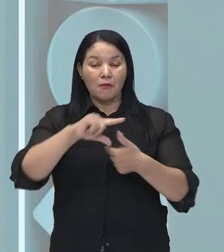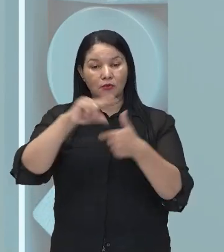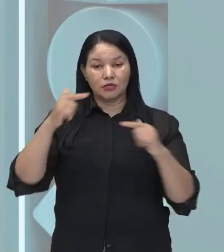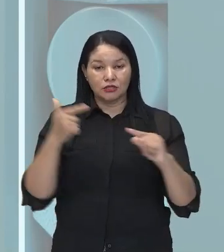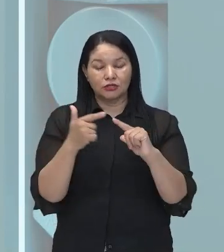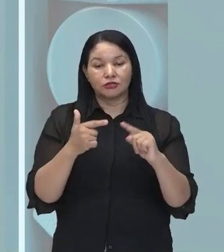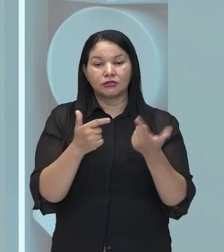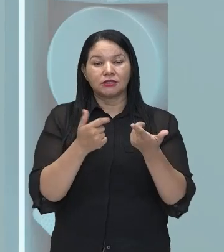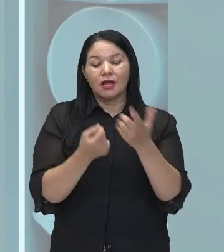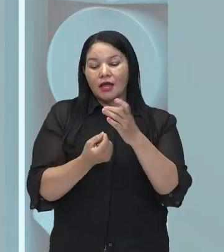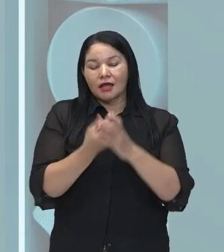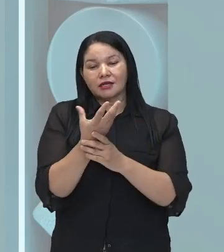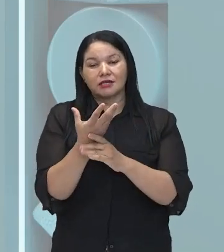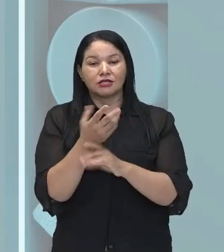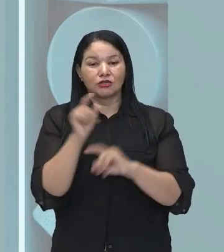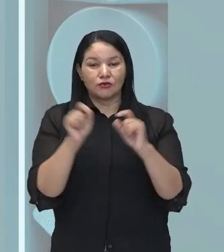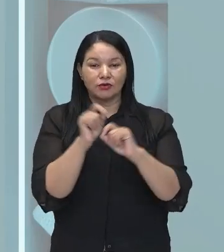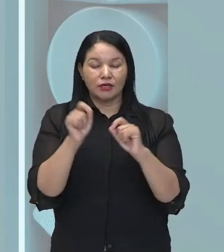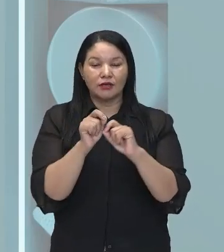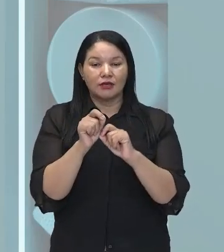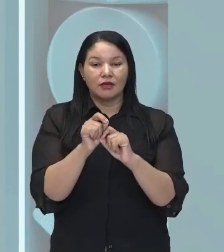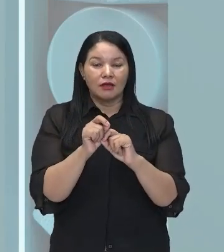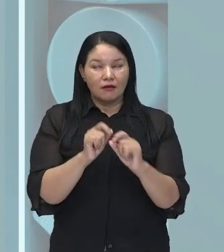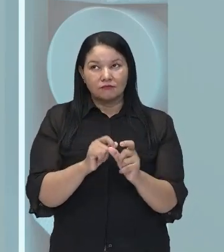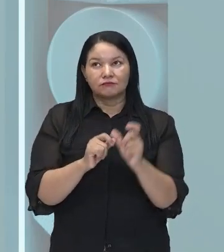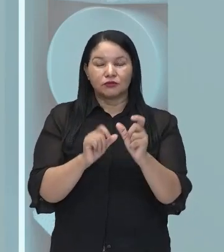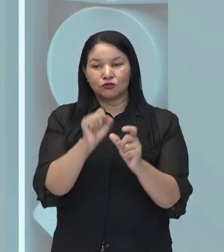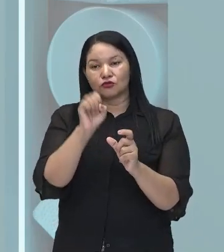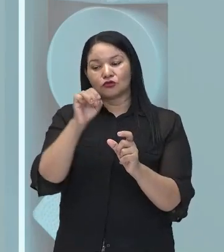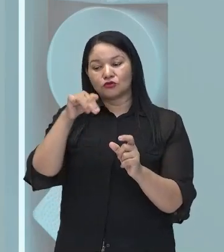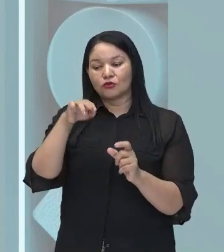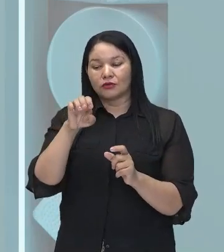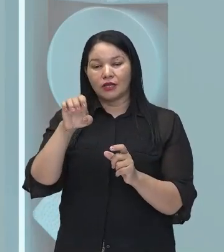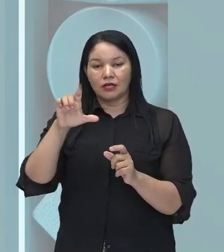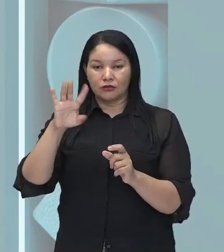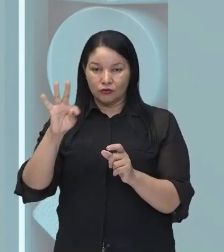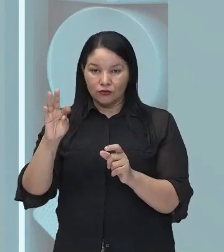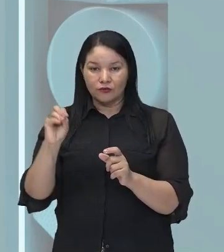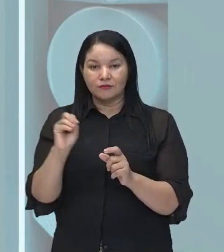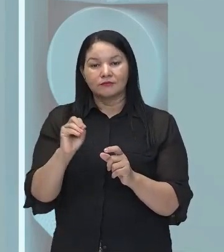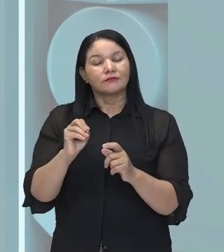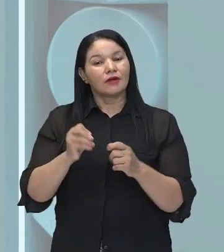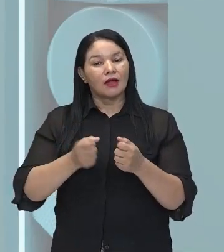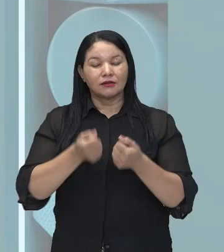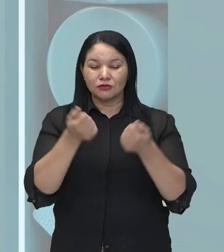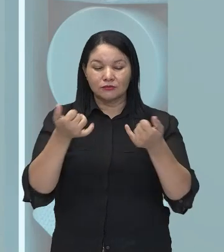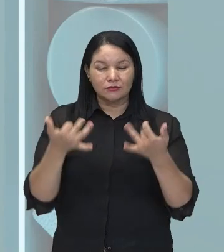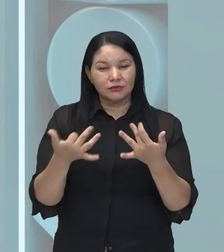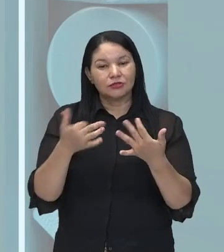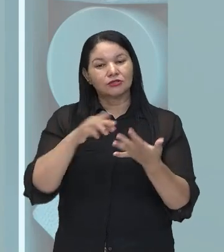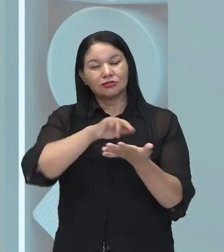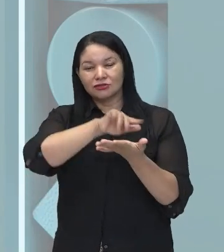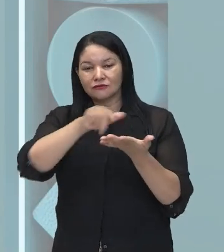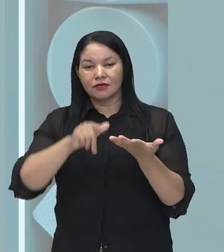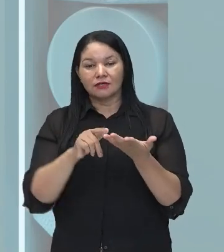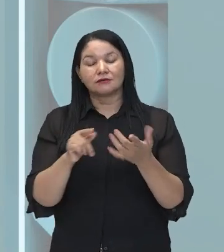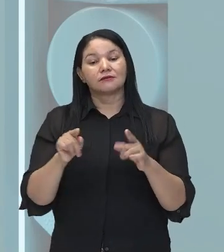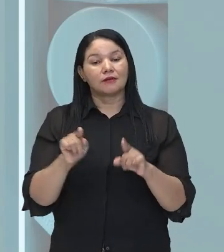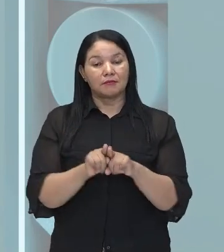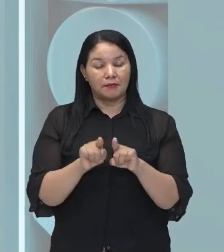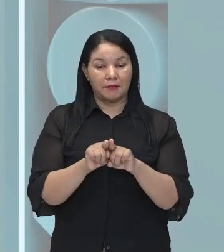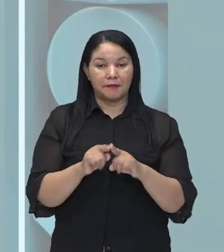os sonetos, certo? Então, percebo que eles começam a utilizar versos livres, versos sem uma contagem métrica,